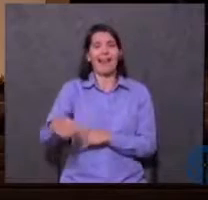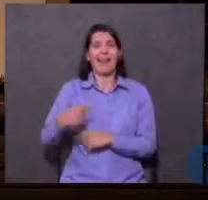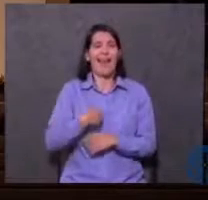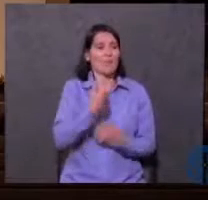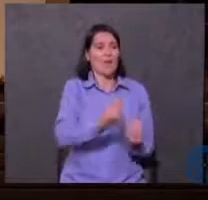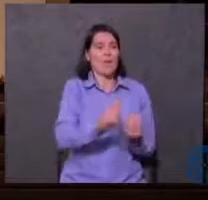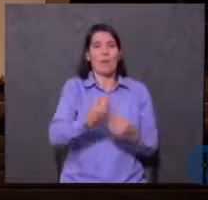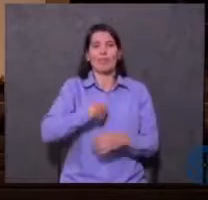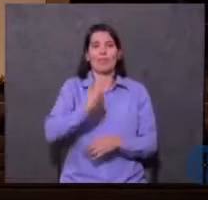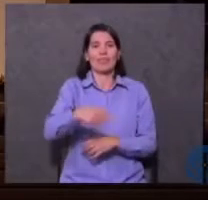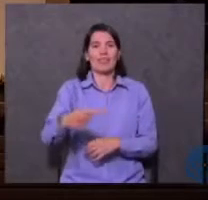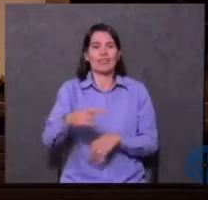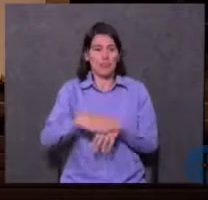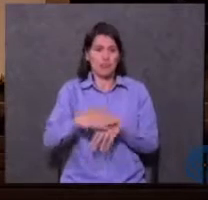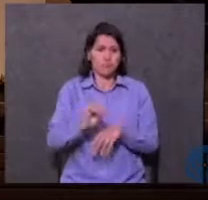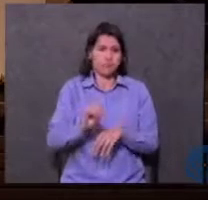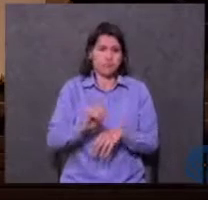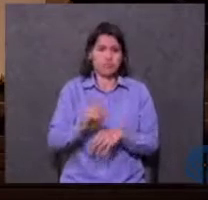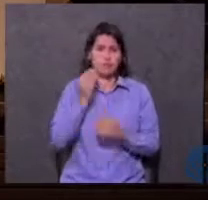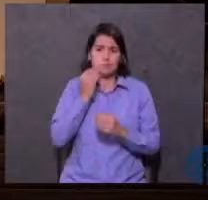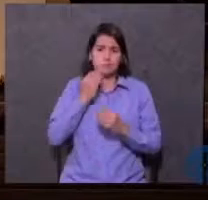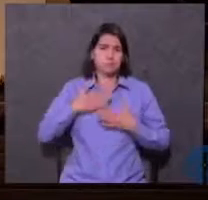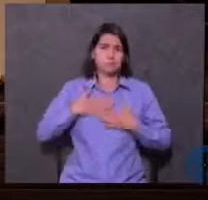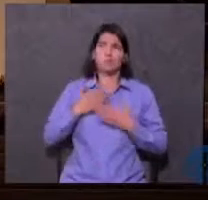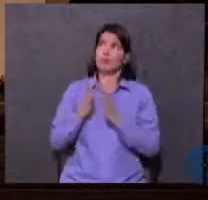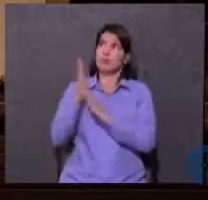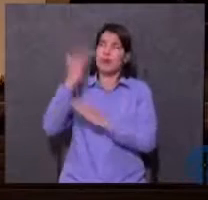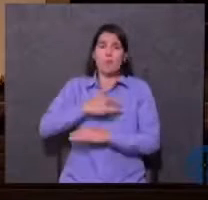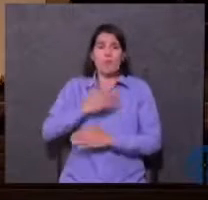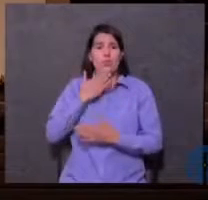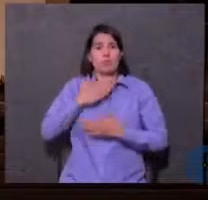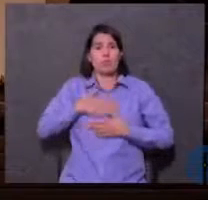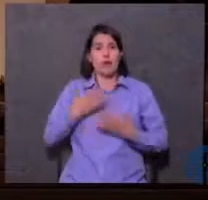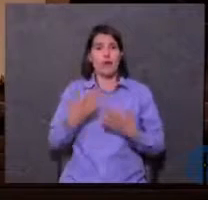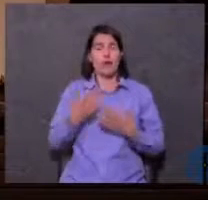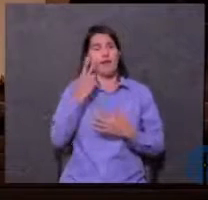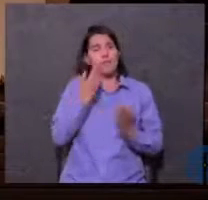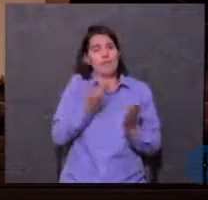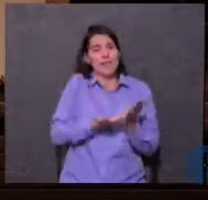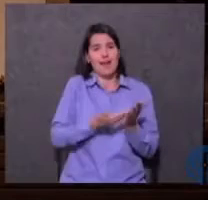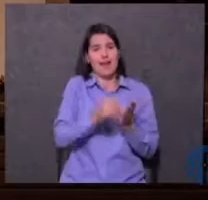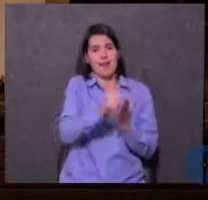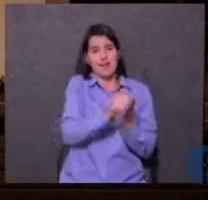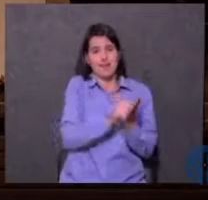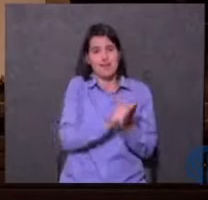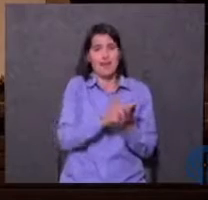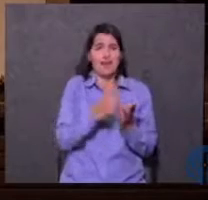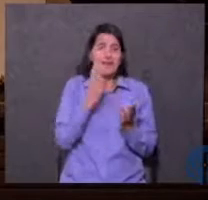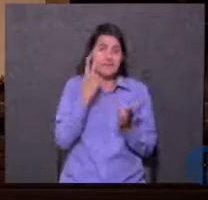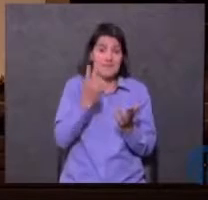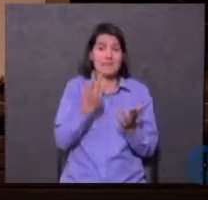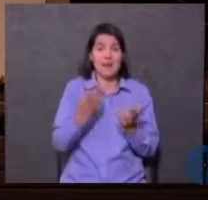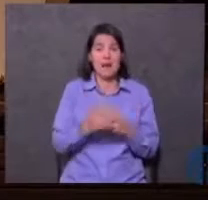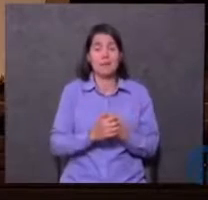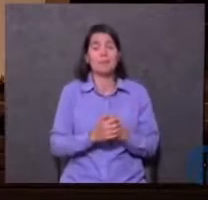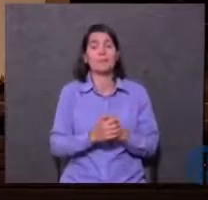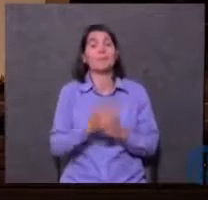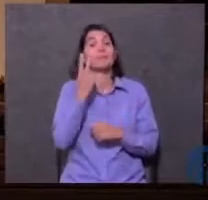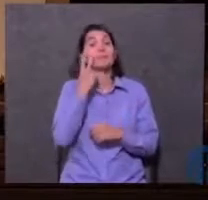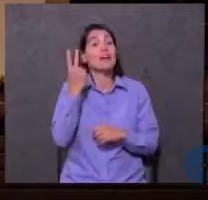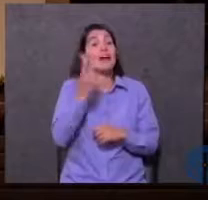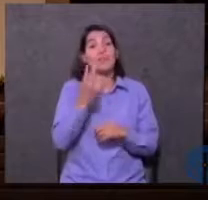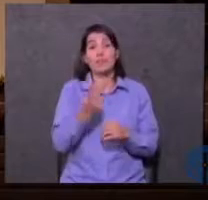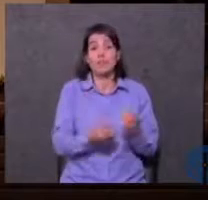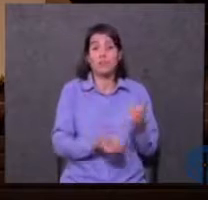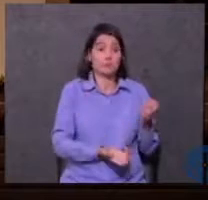Deus quer vida, cria vida, dá vida. É por isso que toda a vida, desde a sua concessão no